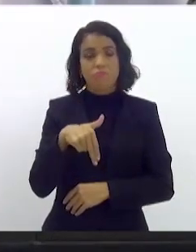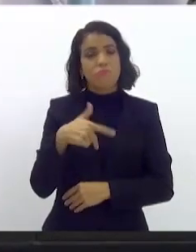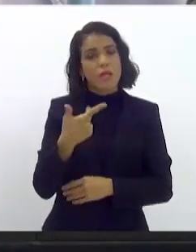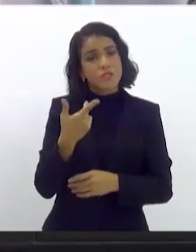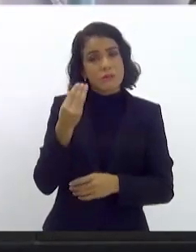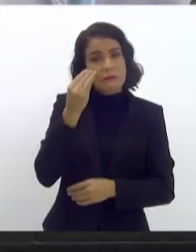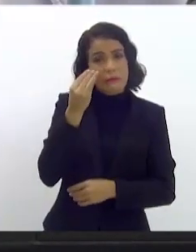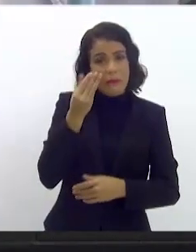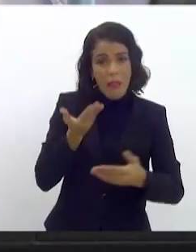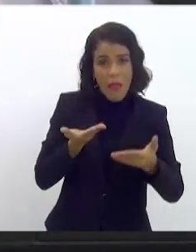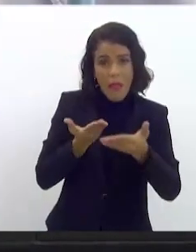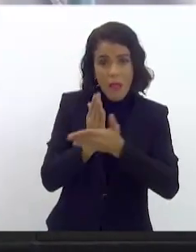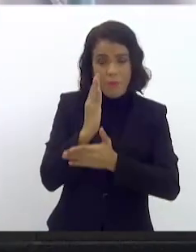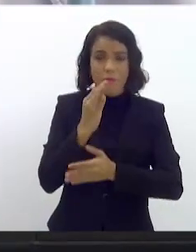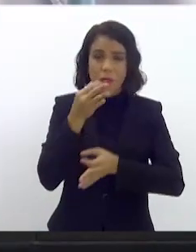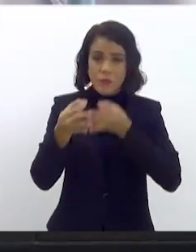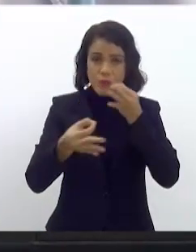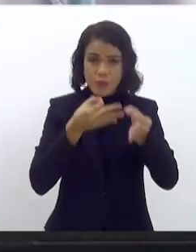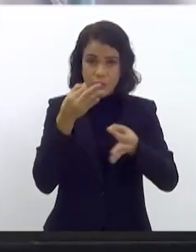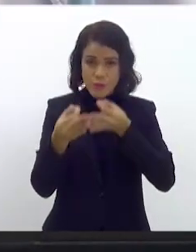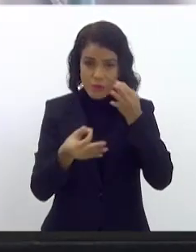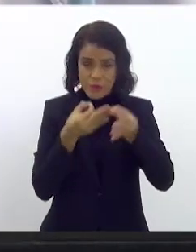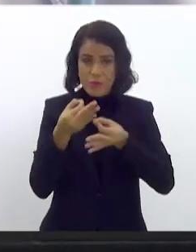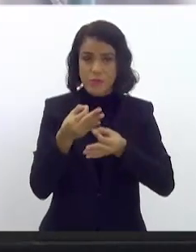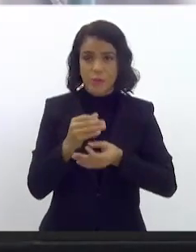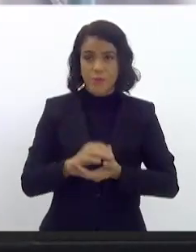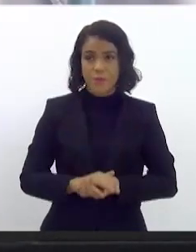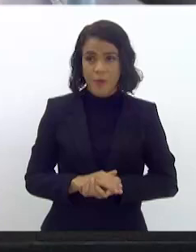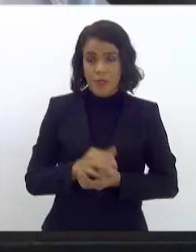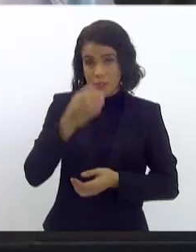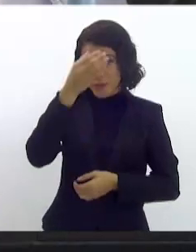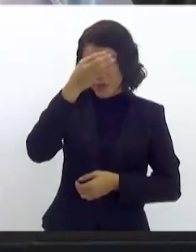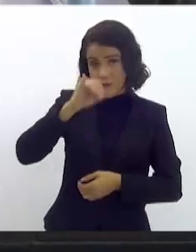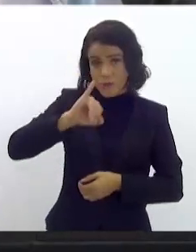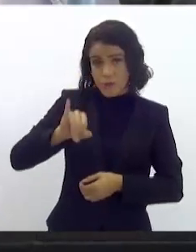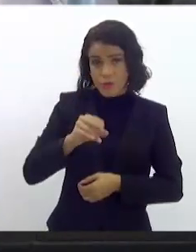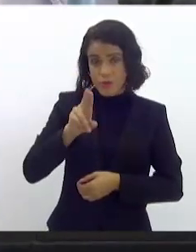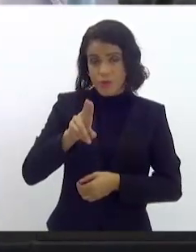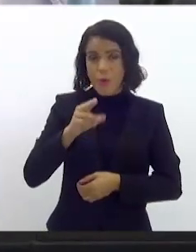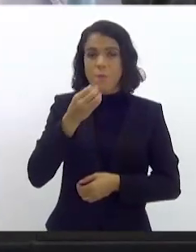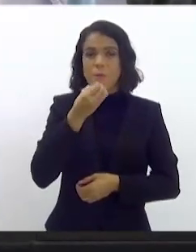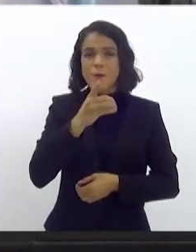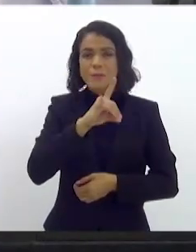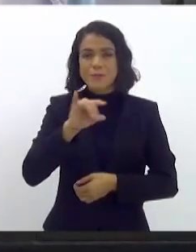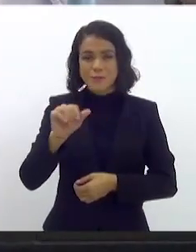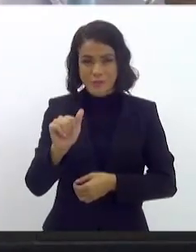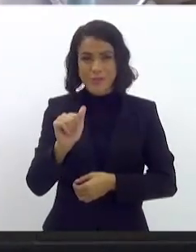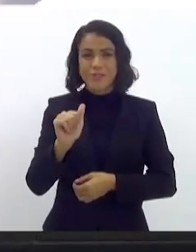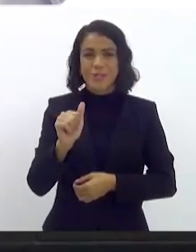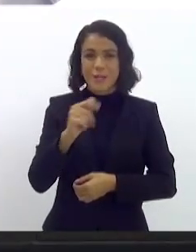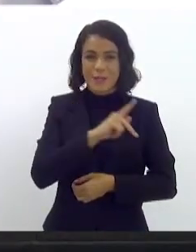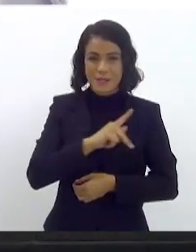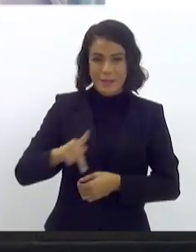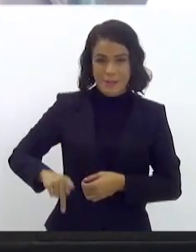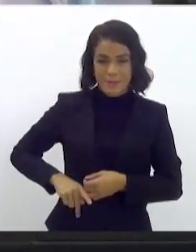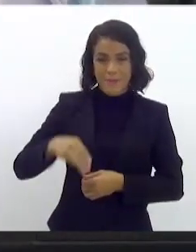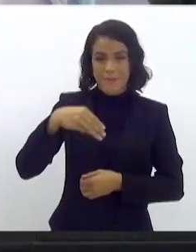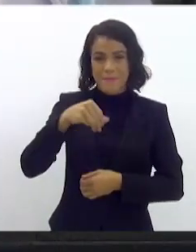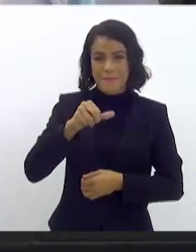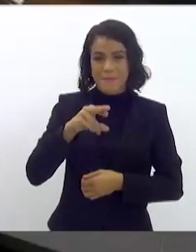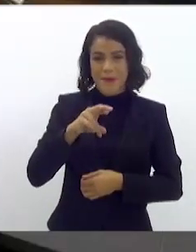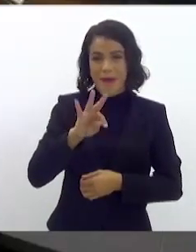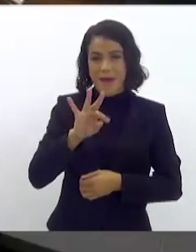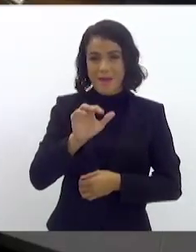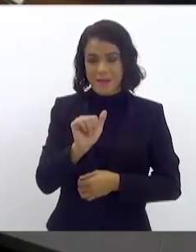aprovar aqui as sugestões apresentadas por ela. Deputada Tia Ju. Bom dia, a presidente Marta Rocha, bom